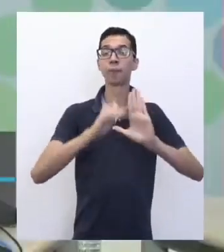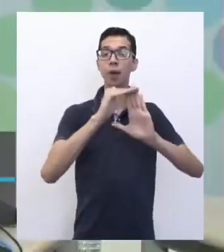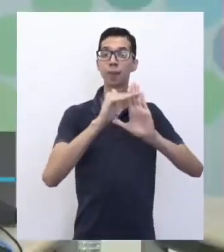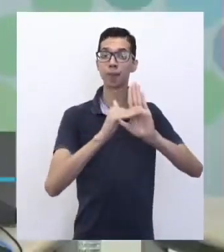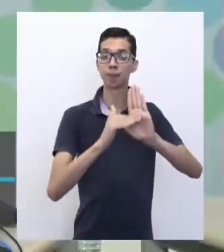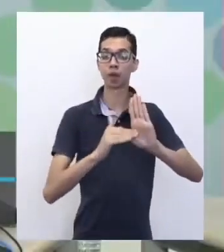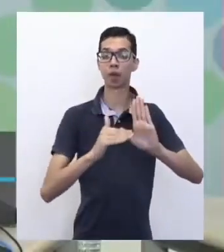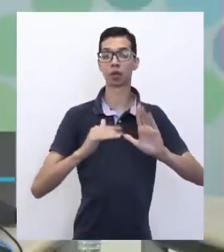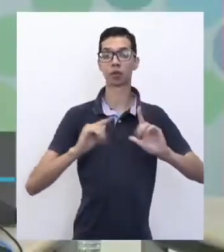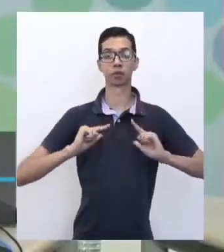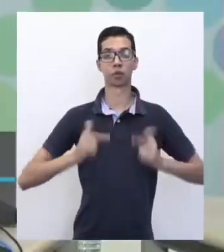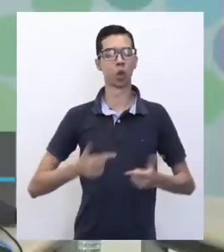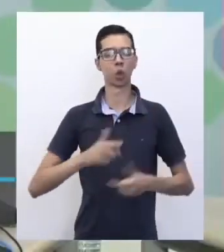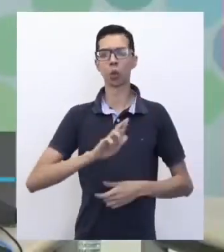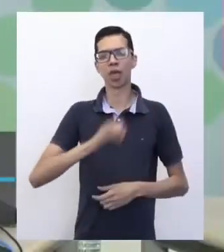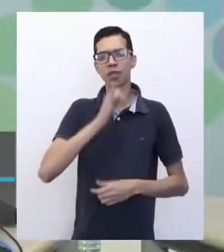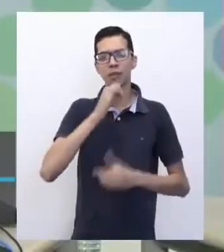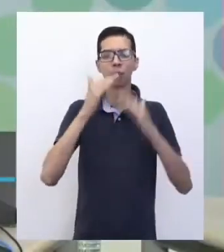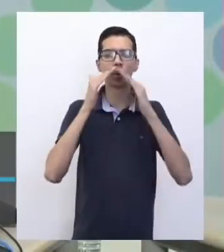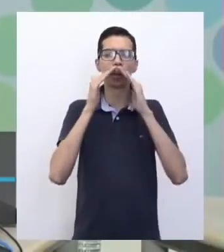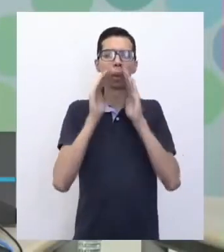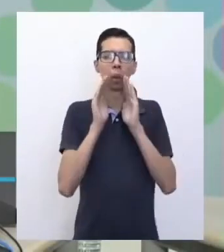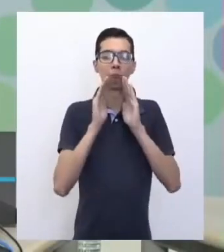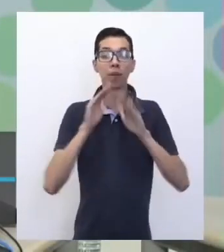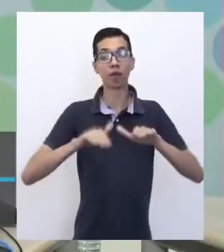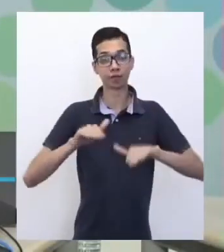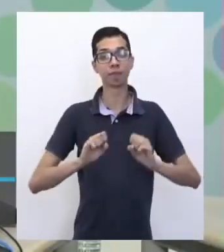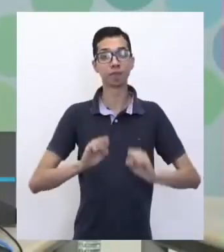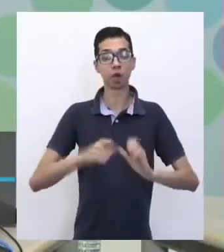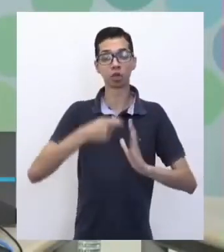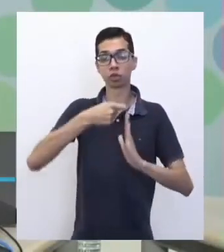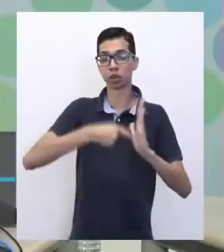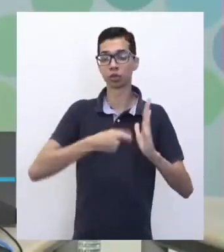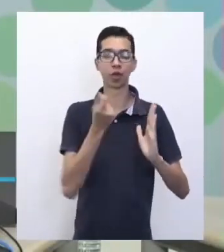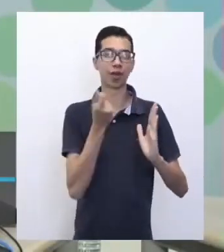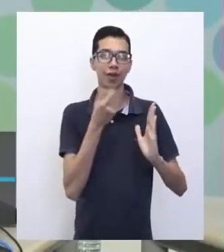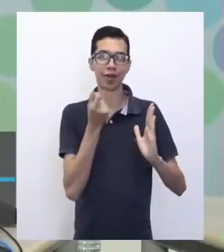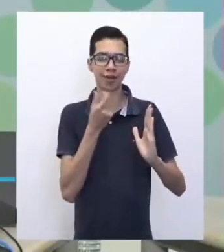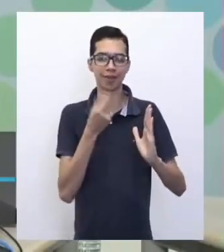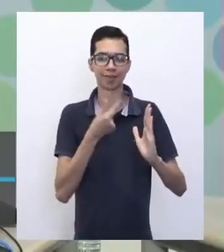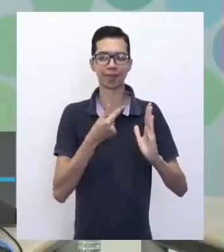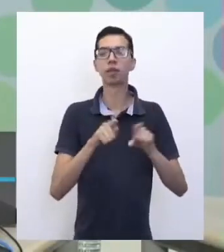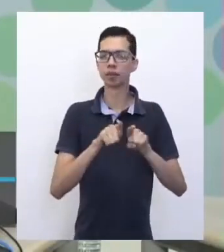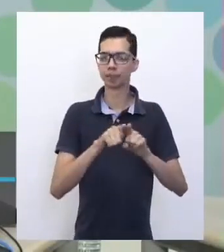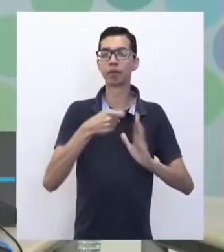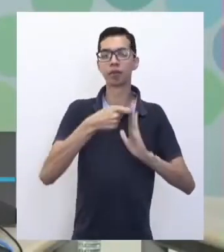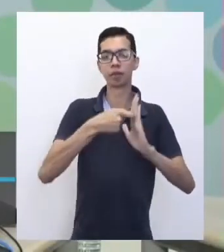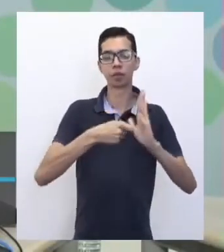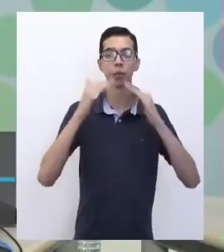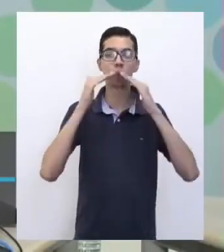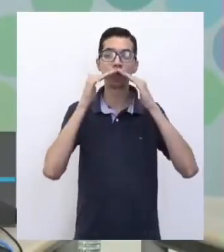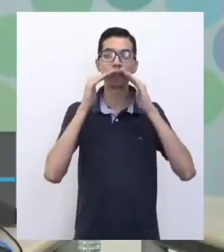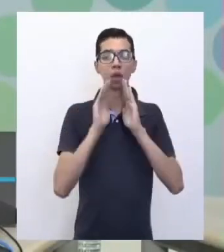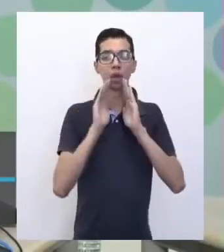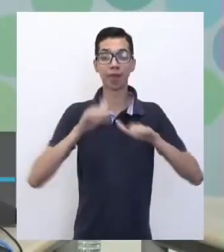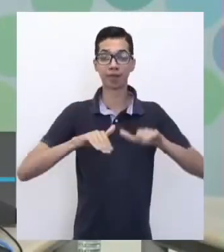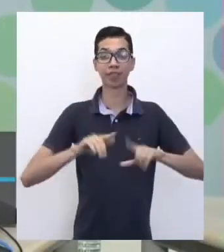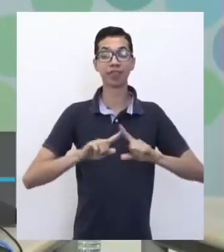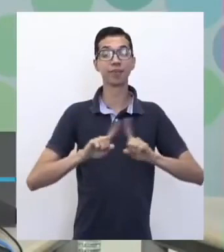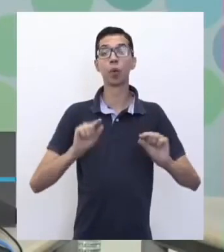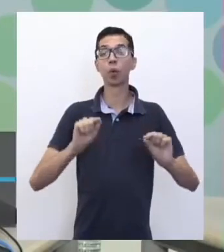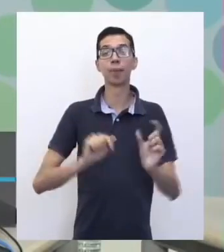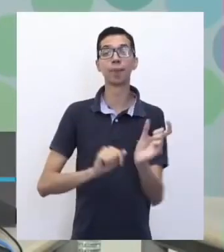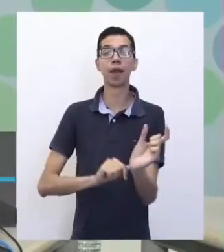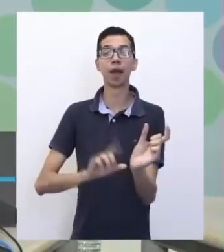um drama. É um texto, pode ser um texto de comédia, pode ser um texto de drama também, mas a dramaturgia